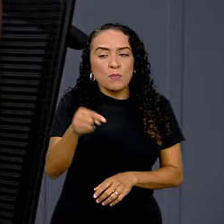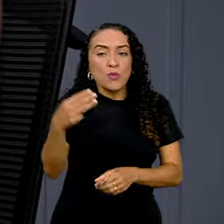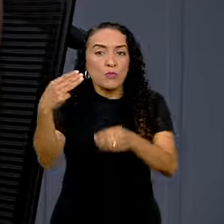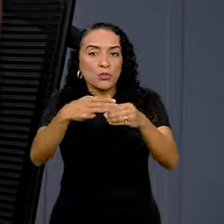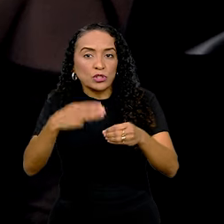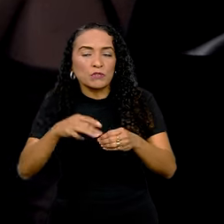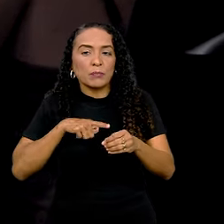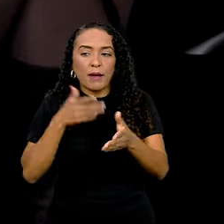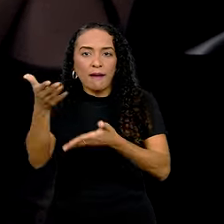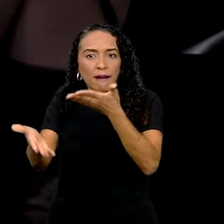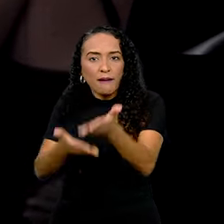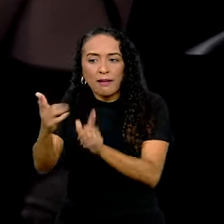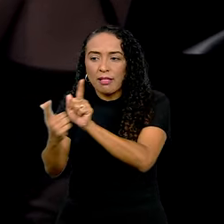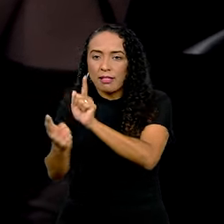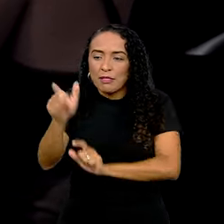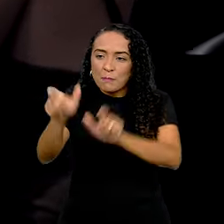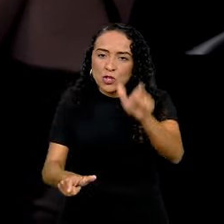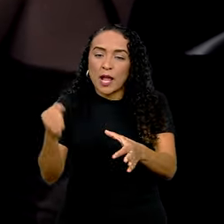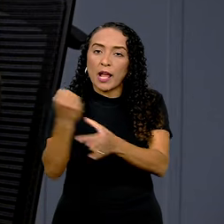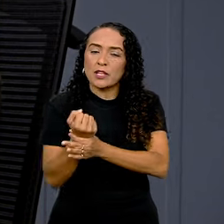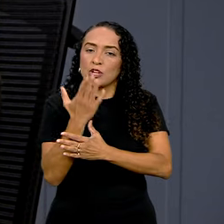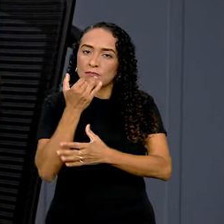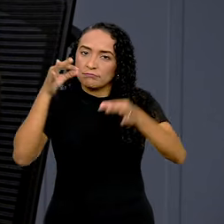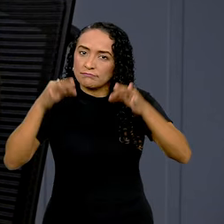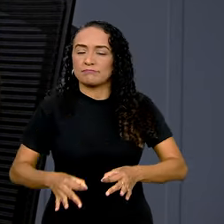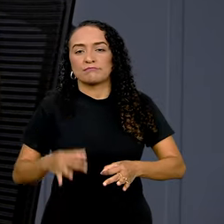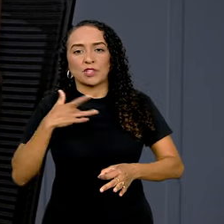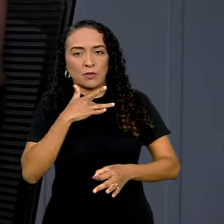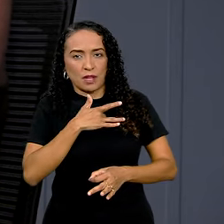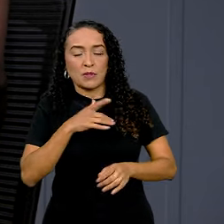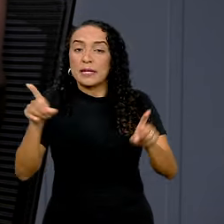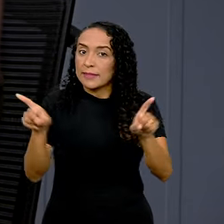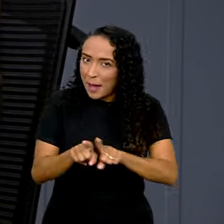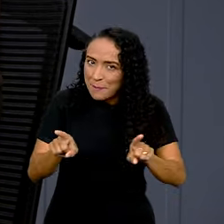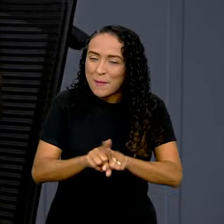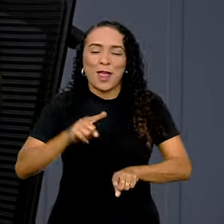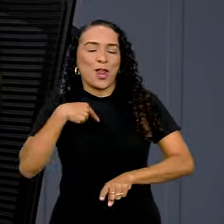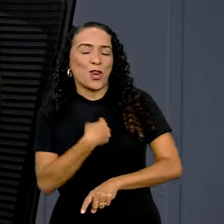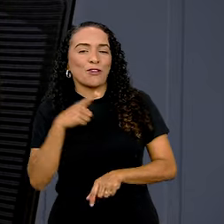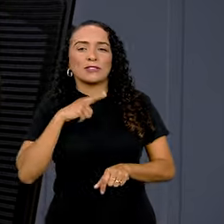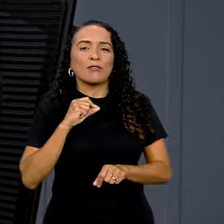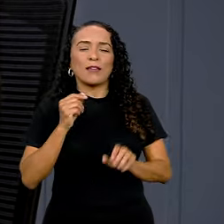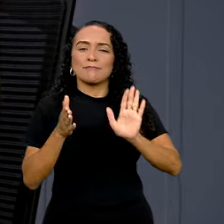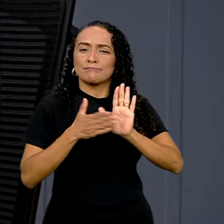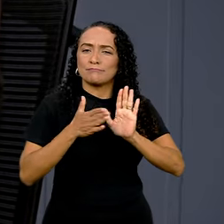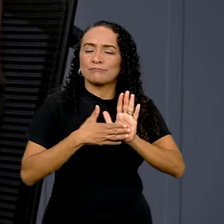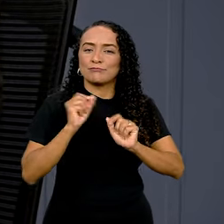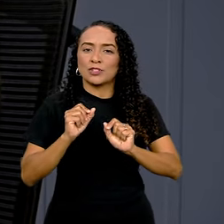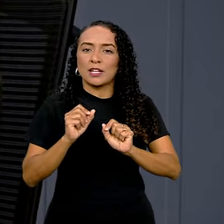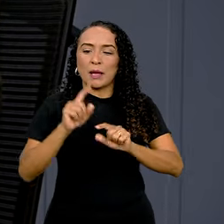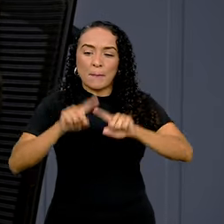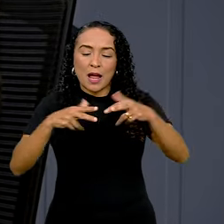municípios para atender as pessoas e garantir acesso à alimentação adequado e saudável além disso a gente também tá apostando muito